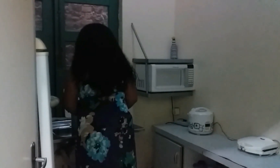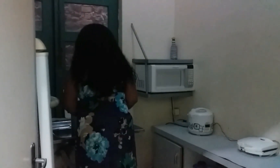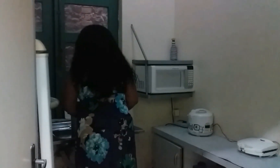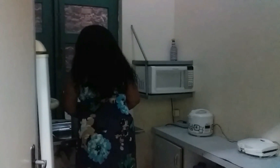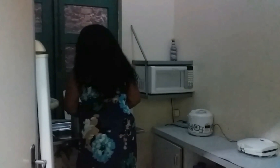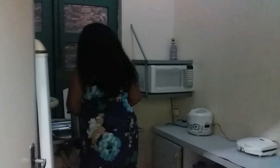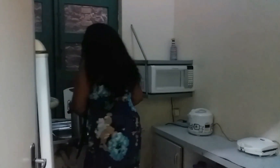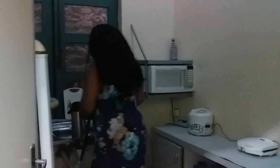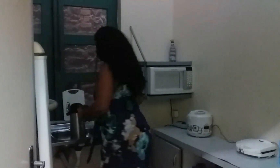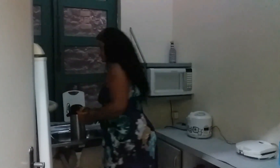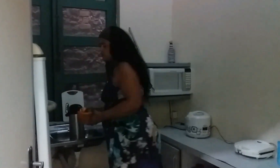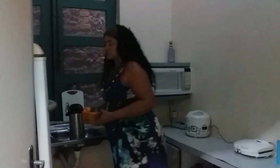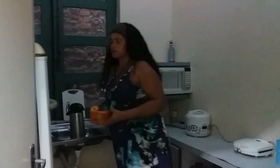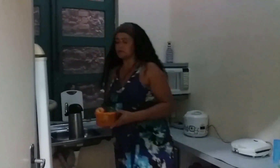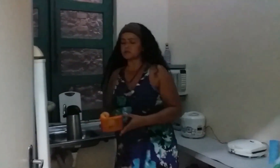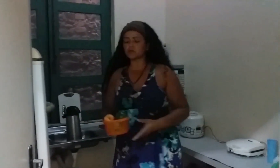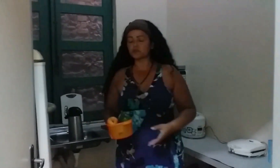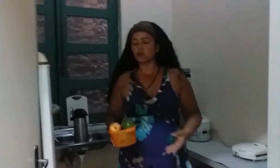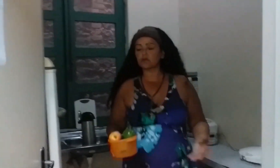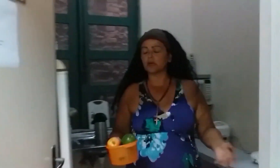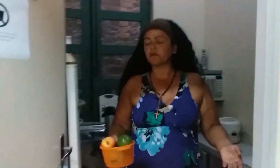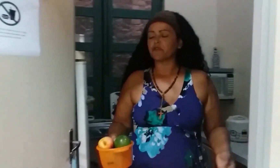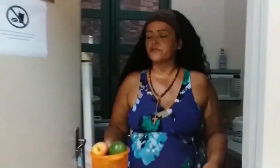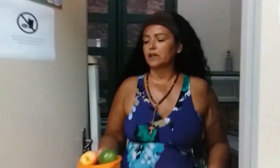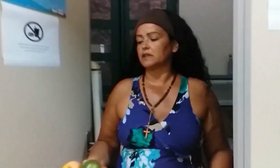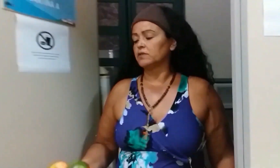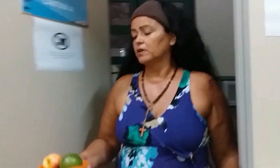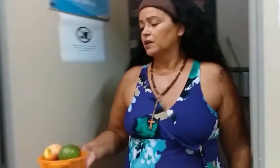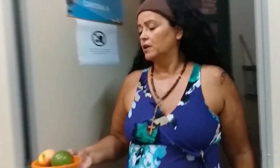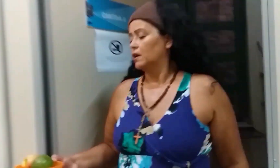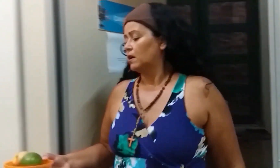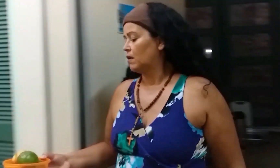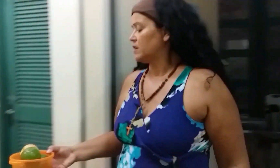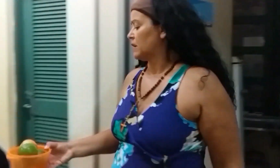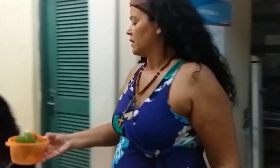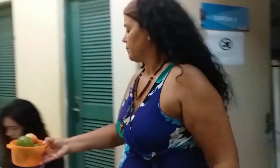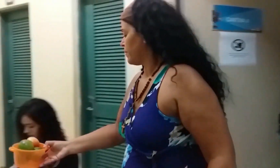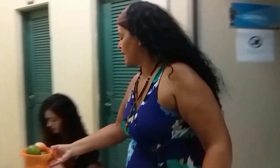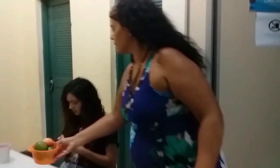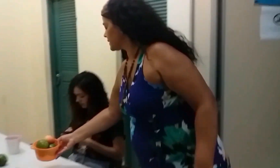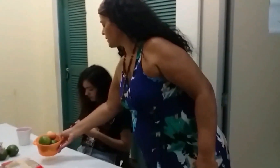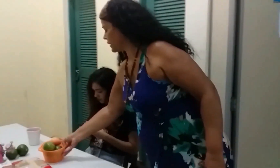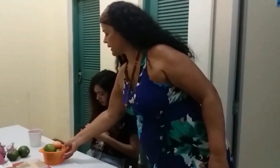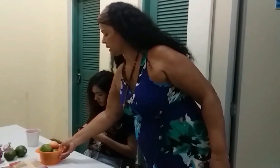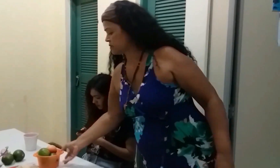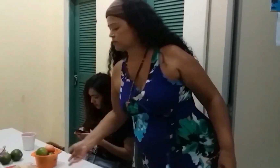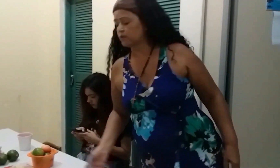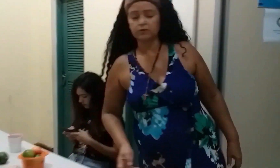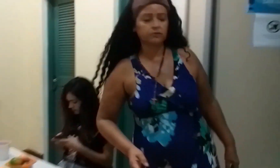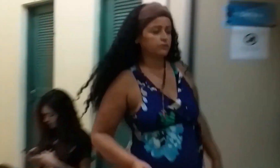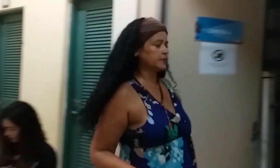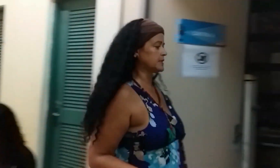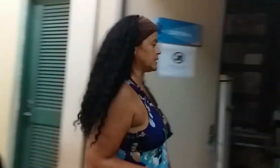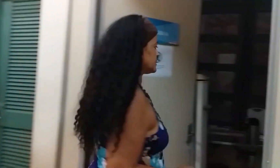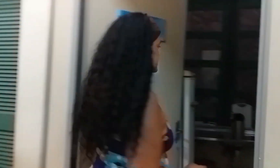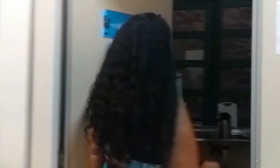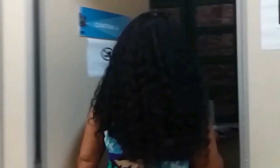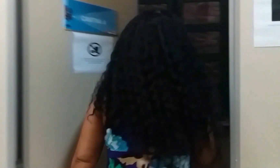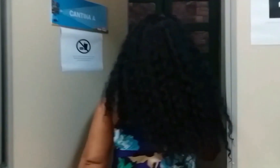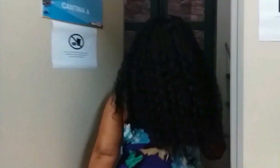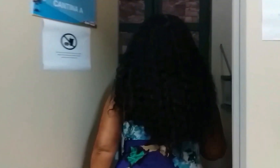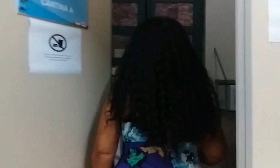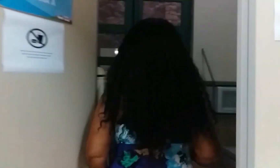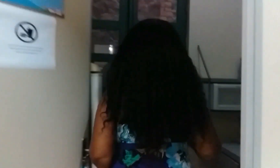Eu tô cansada de ficar reclamando pra ti as mesmas coisas, todo tempo eu fico falando. Olha, com essa colegagem, com essas